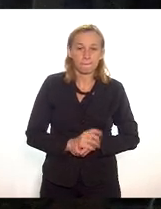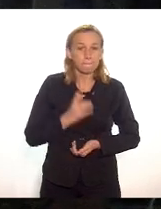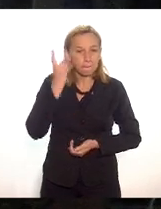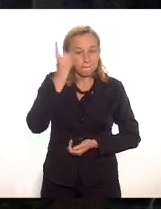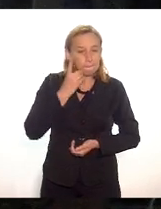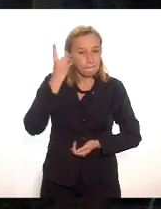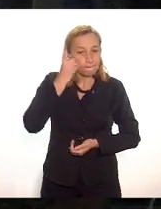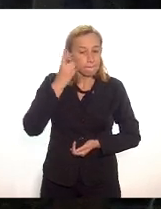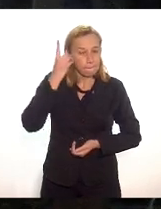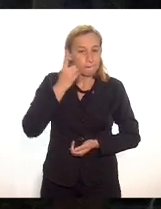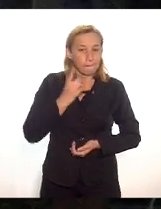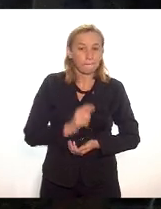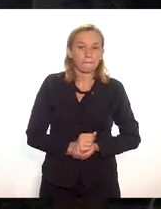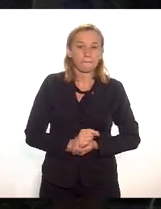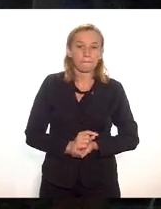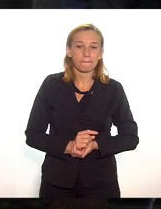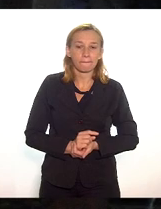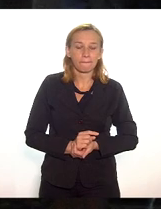Deputado